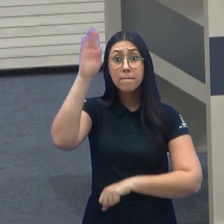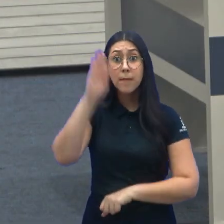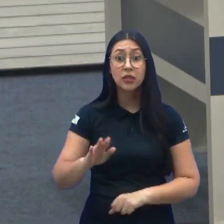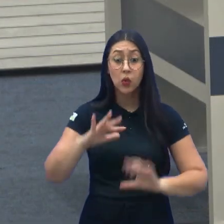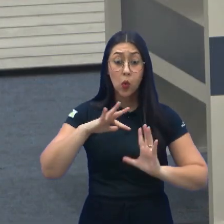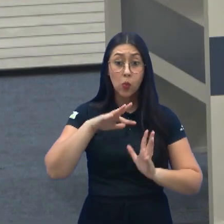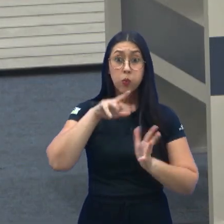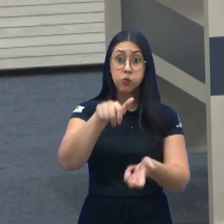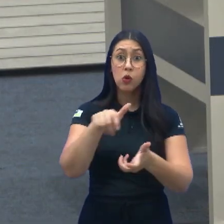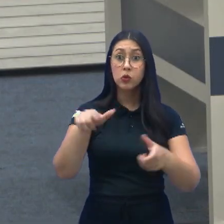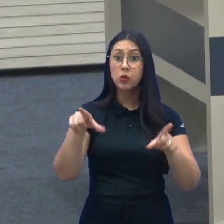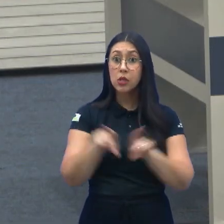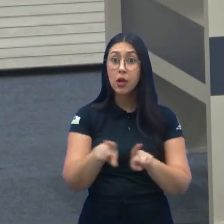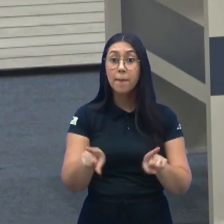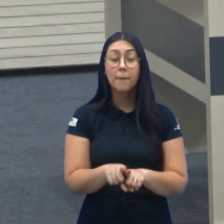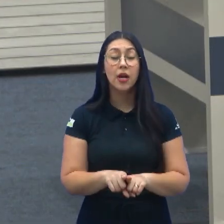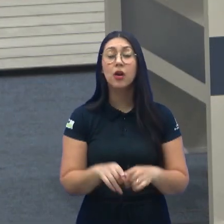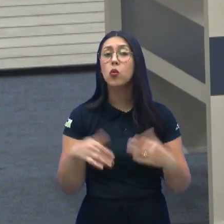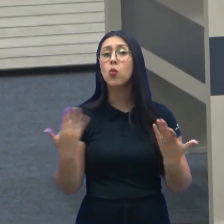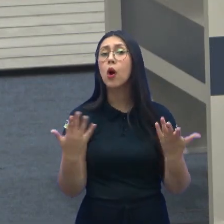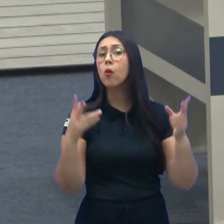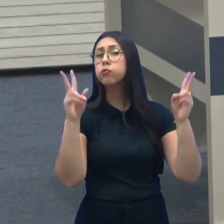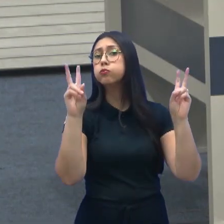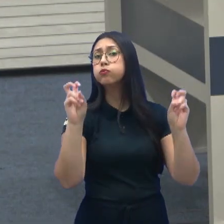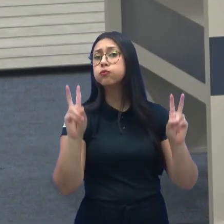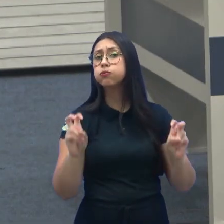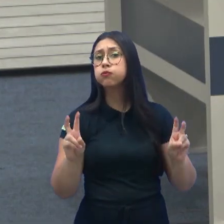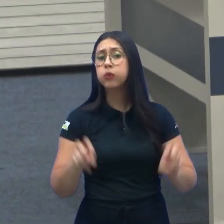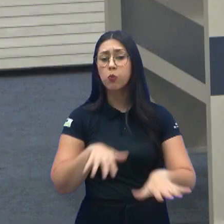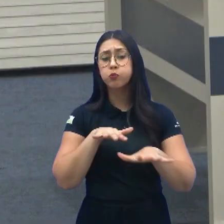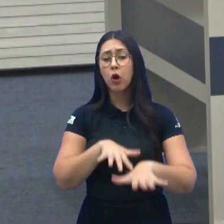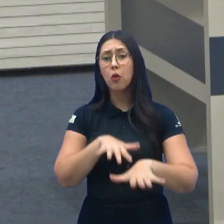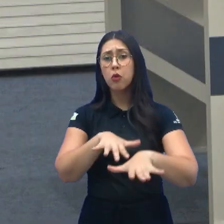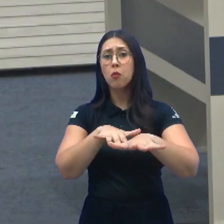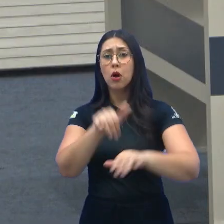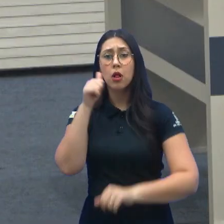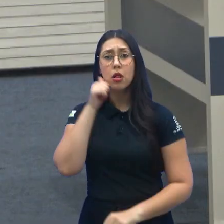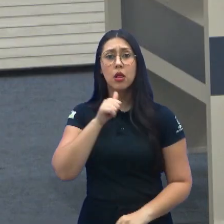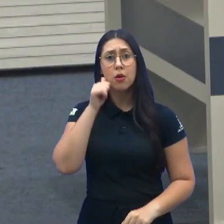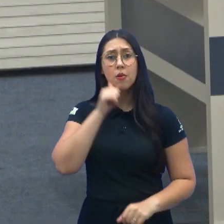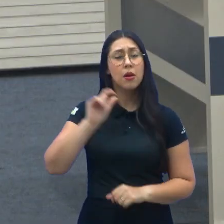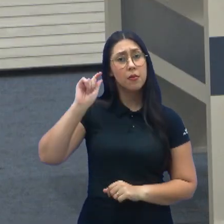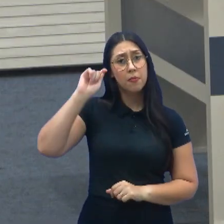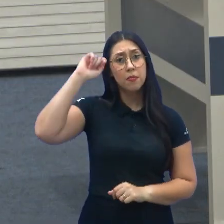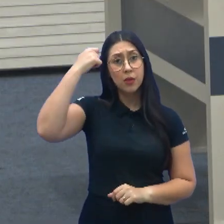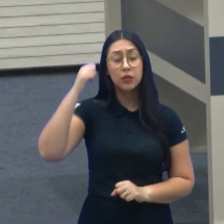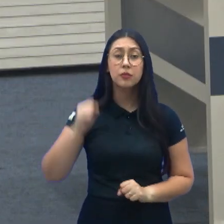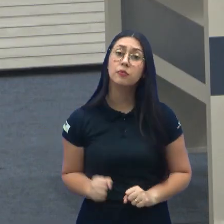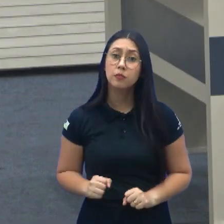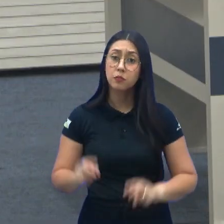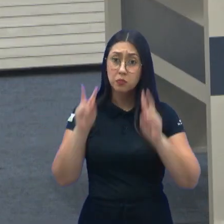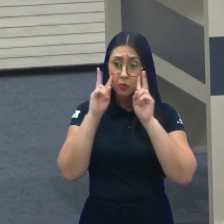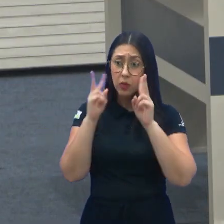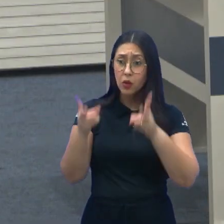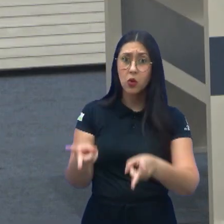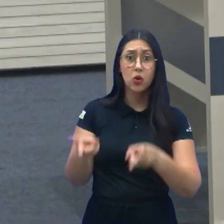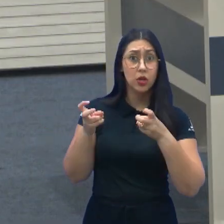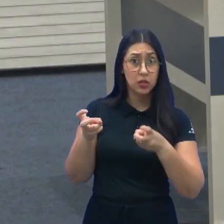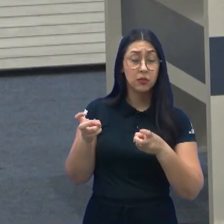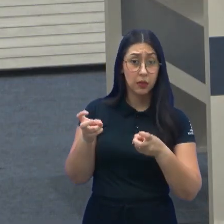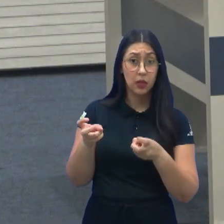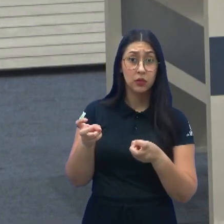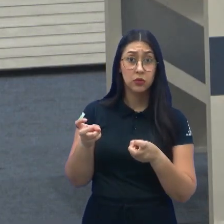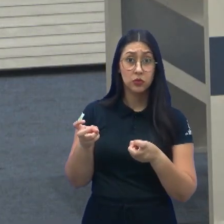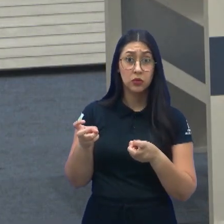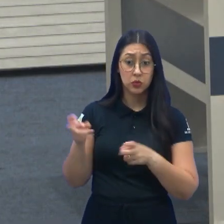mundo. Quais são as pautas da Marcha Global das Mulheres Negras? Reconhecimento público do Estado